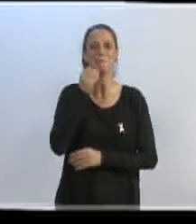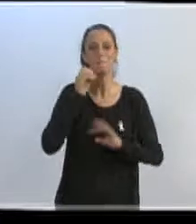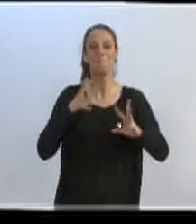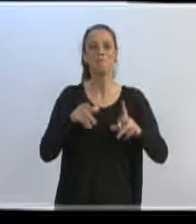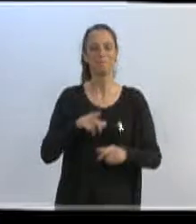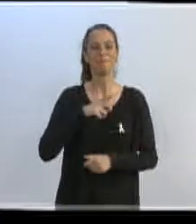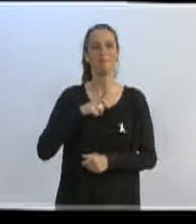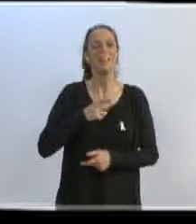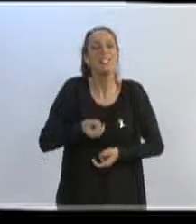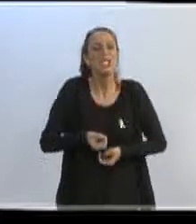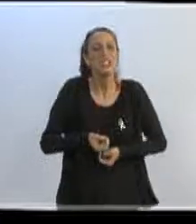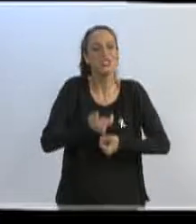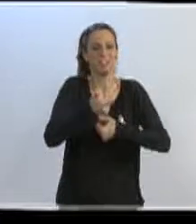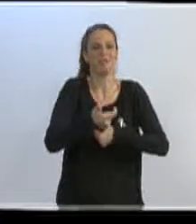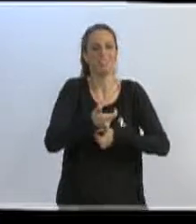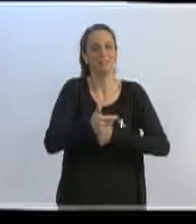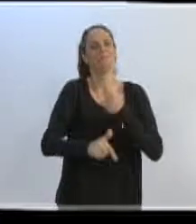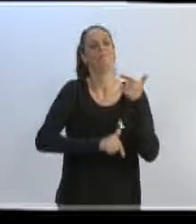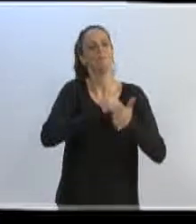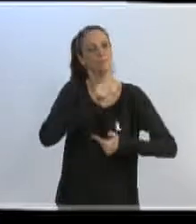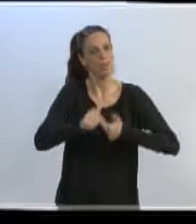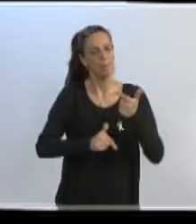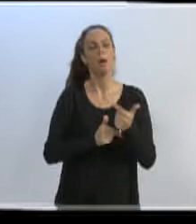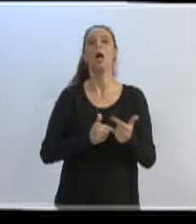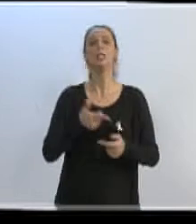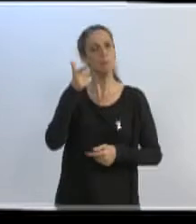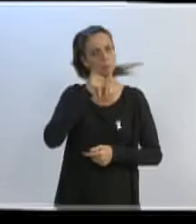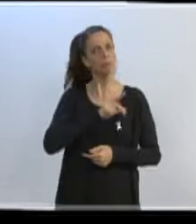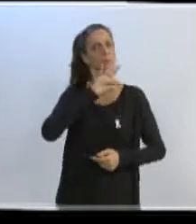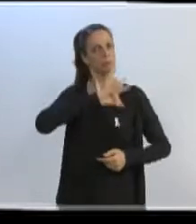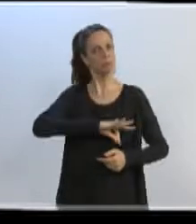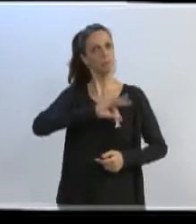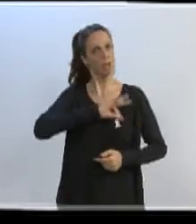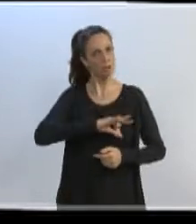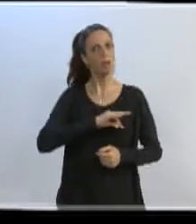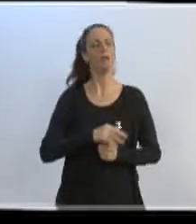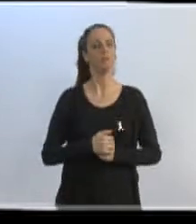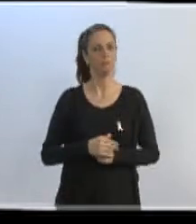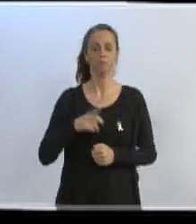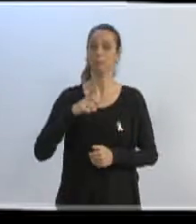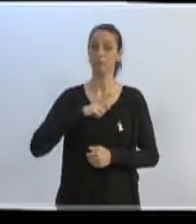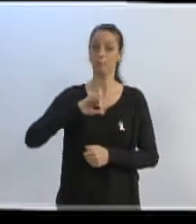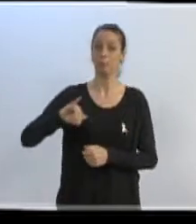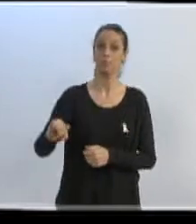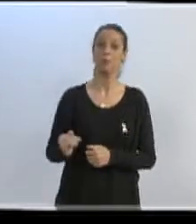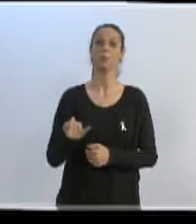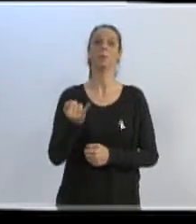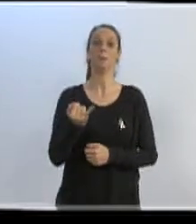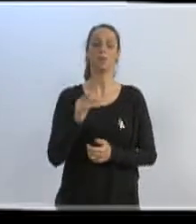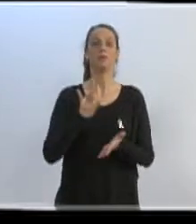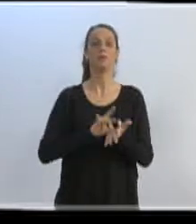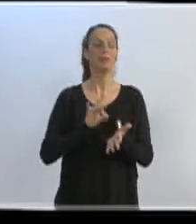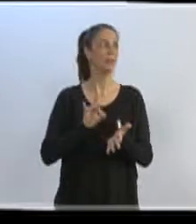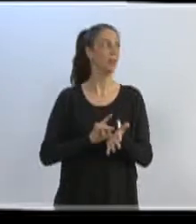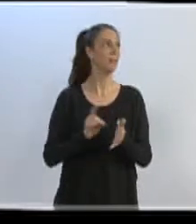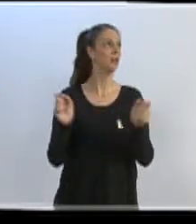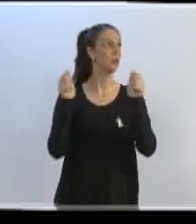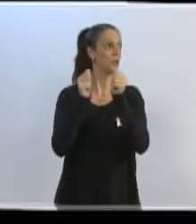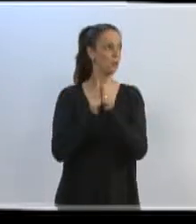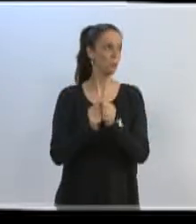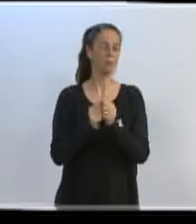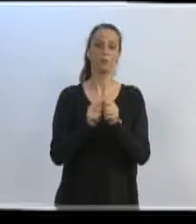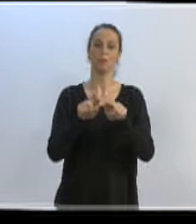ter a chance de trabalhar e se sustentar. Por isso, tive a oportunidade de ter conosco em